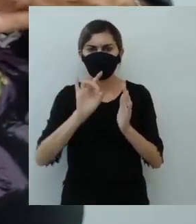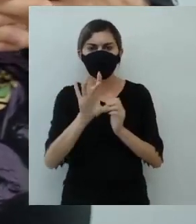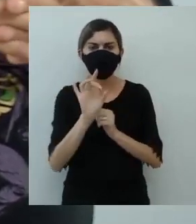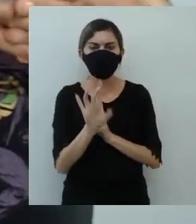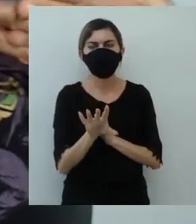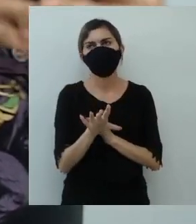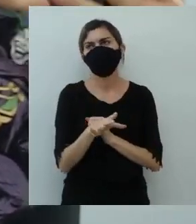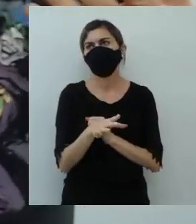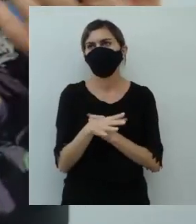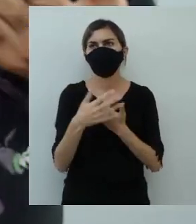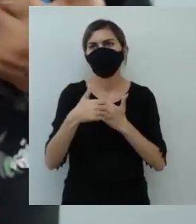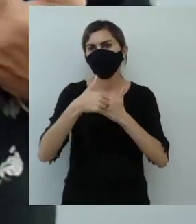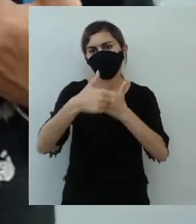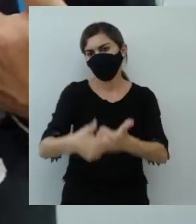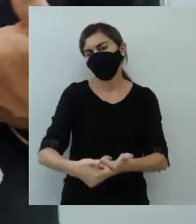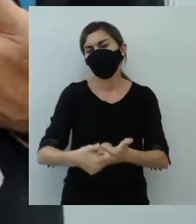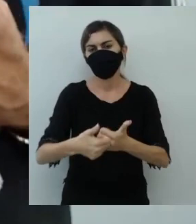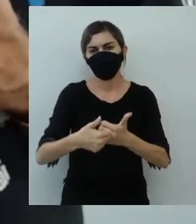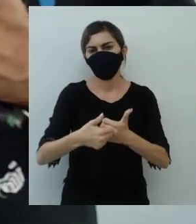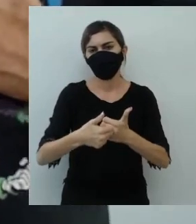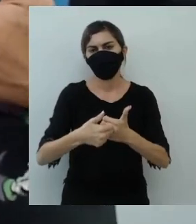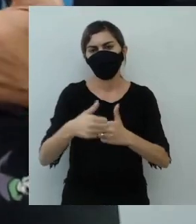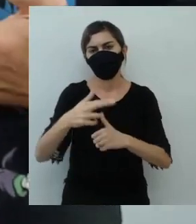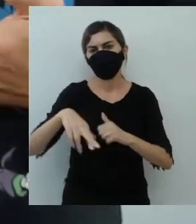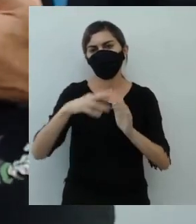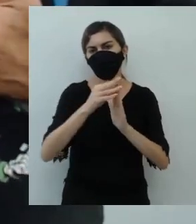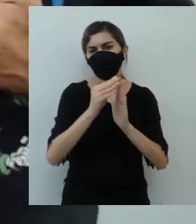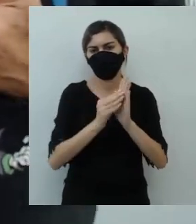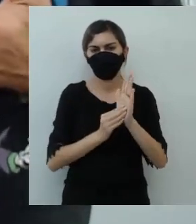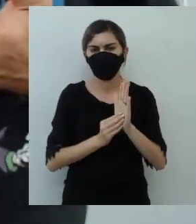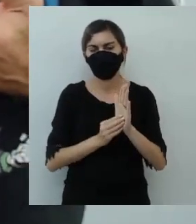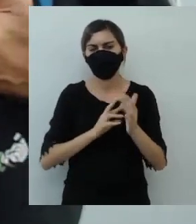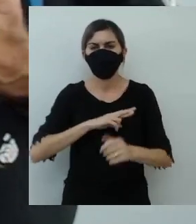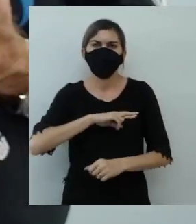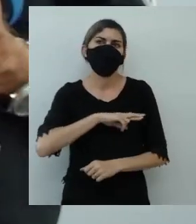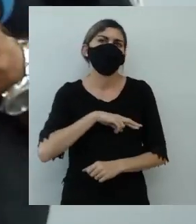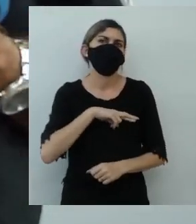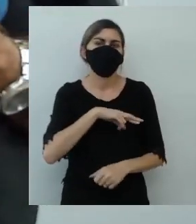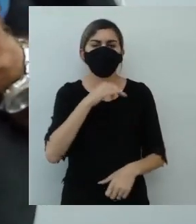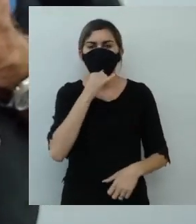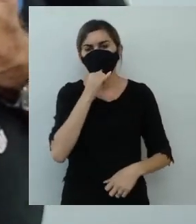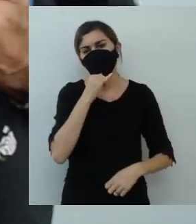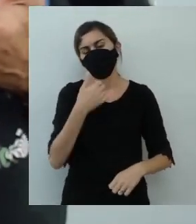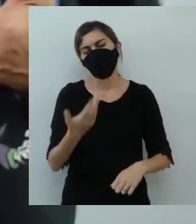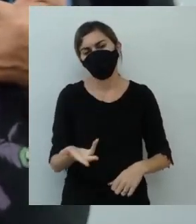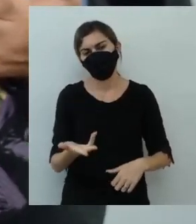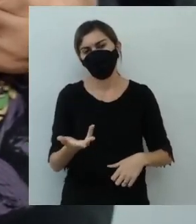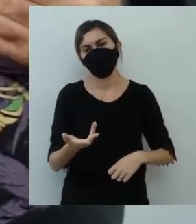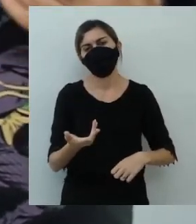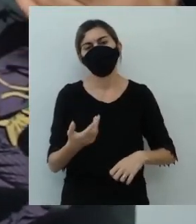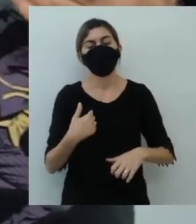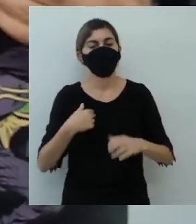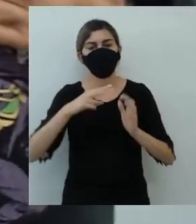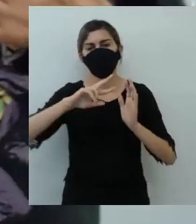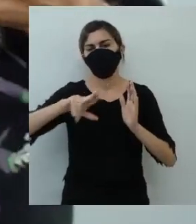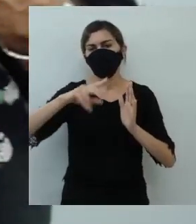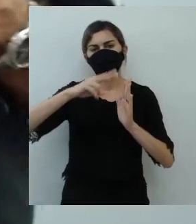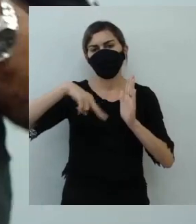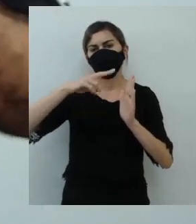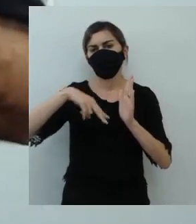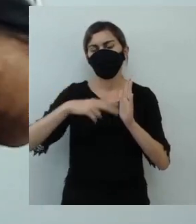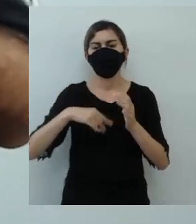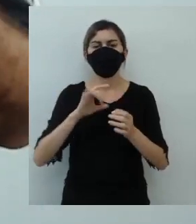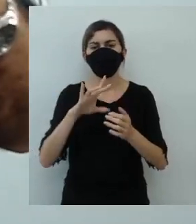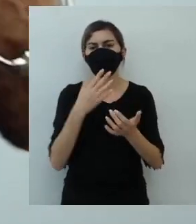para acompanhar o roteiro de um romance, por exemplo, né? Eu não leio apenas